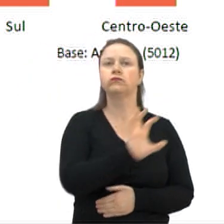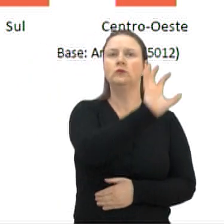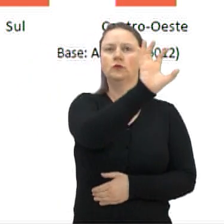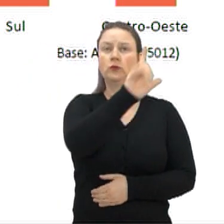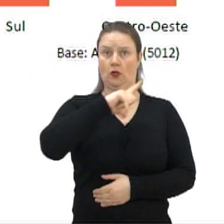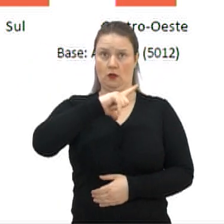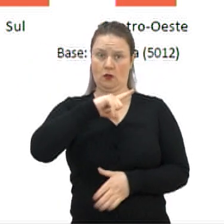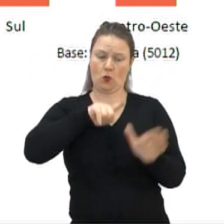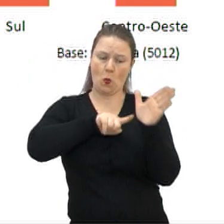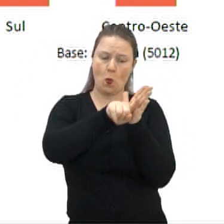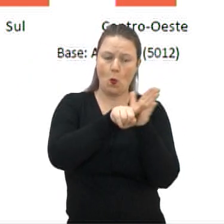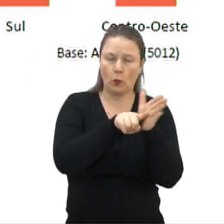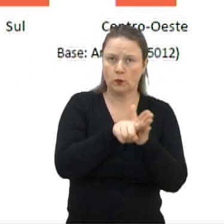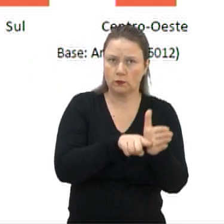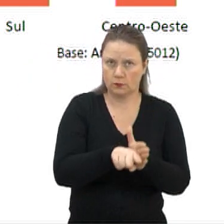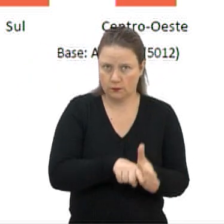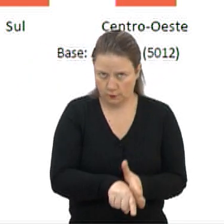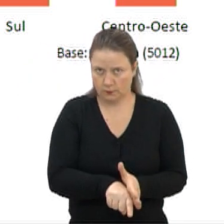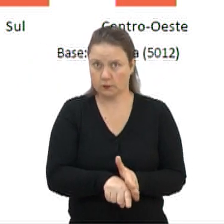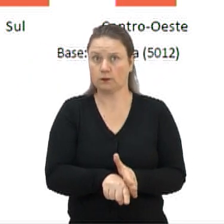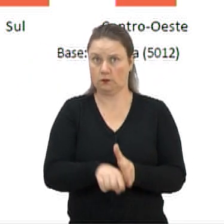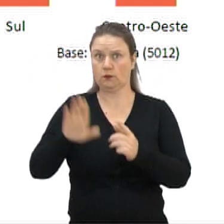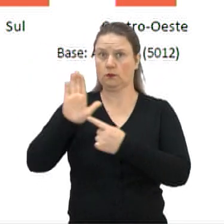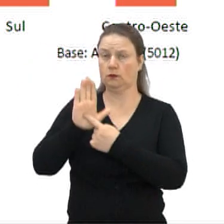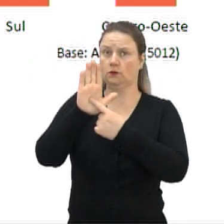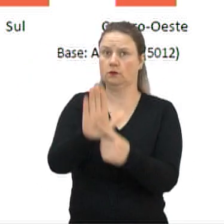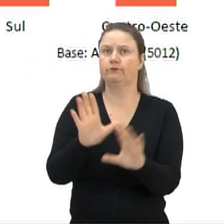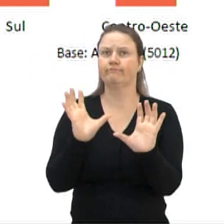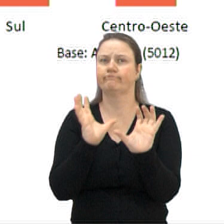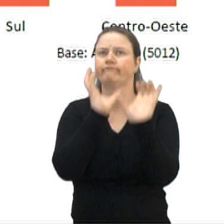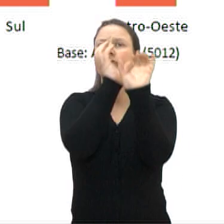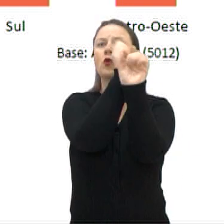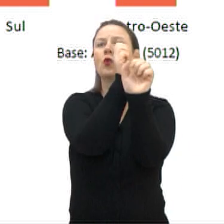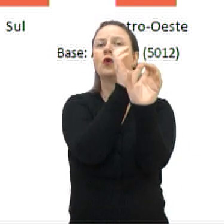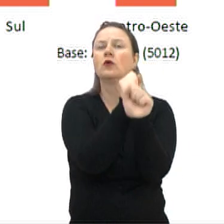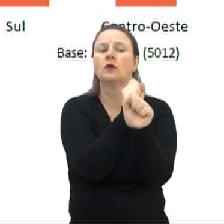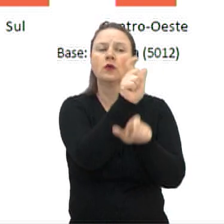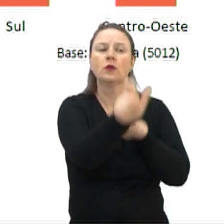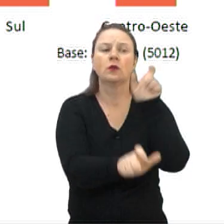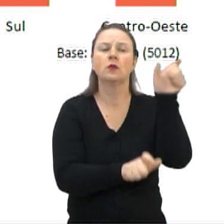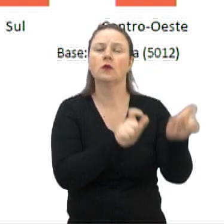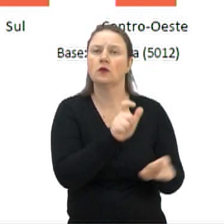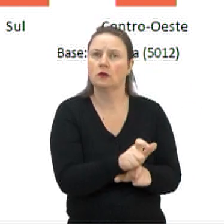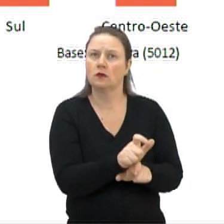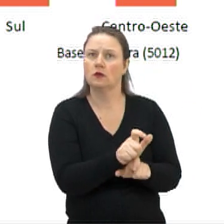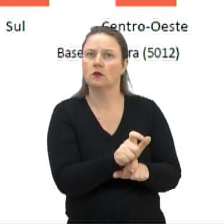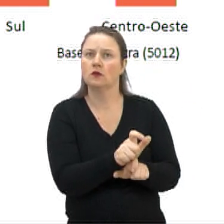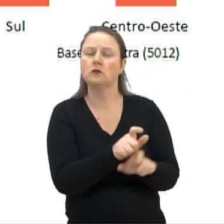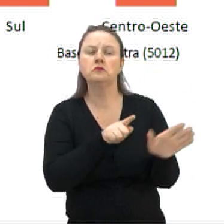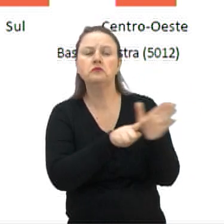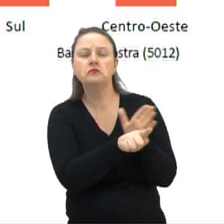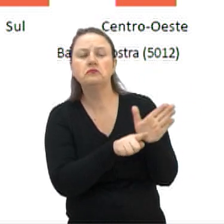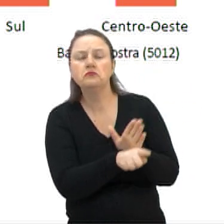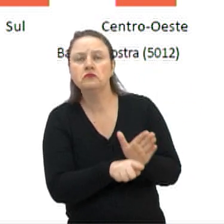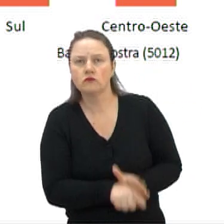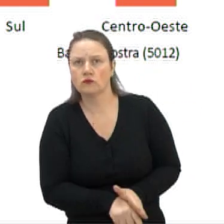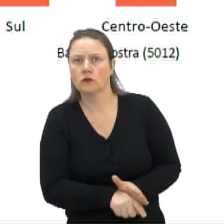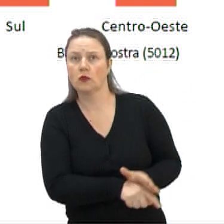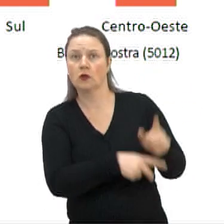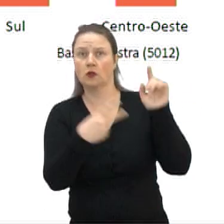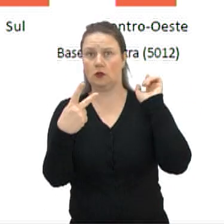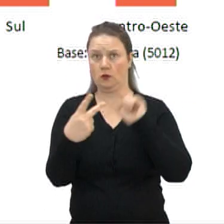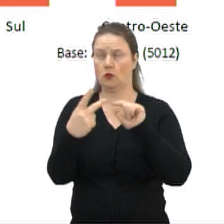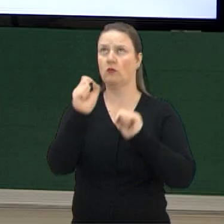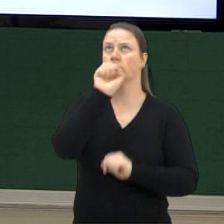uma pesquisa. Olha só, eu trago aqui o total das pessoas pesquisadas. Depois, eu trago por